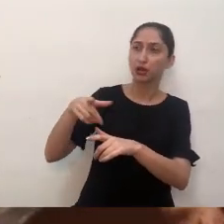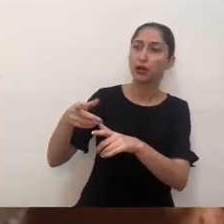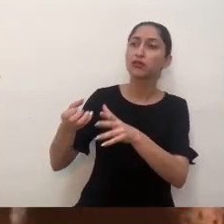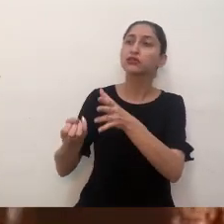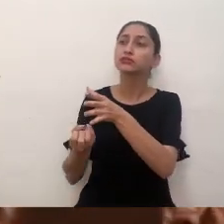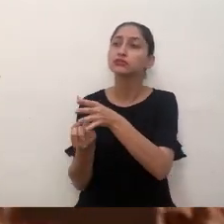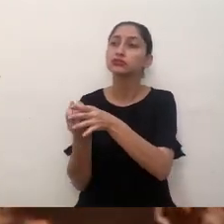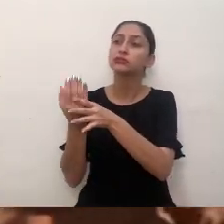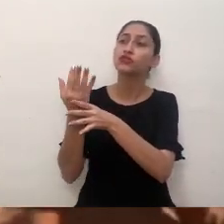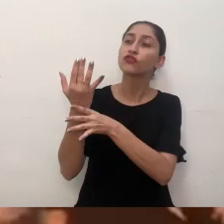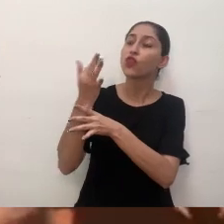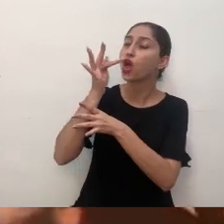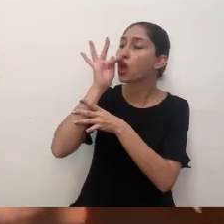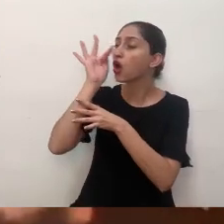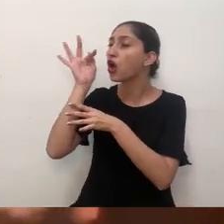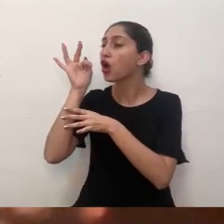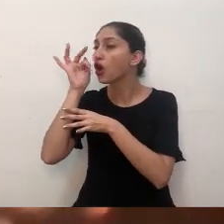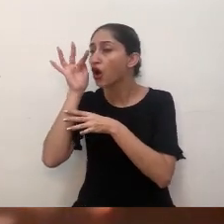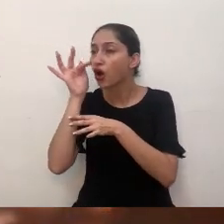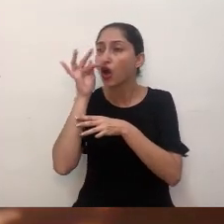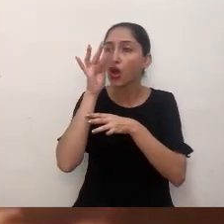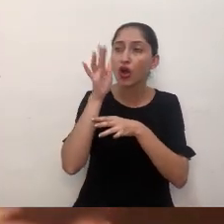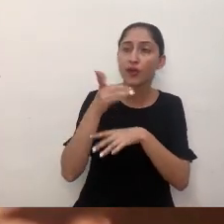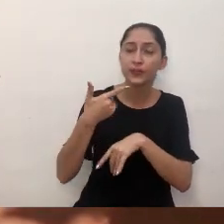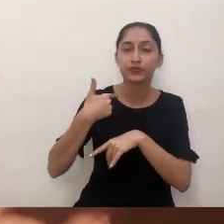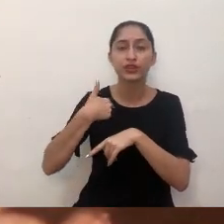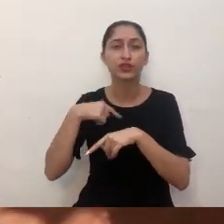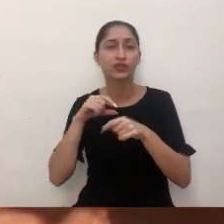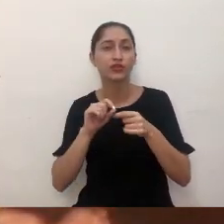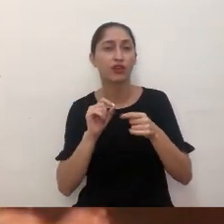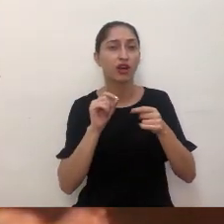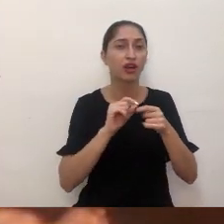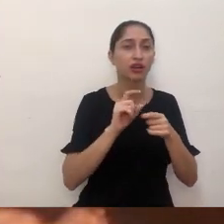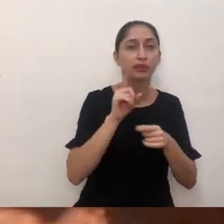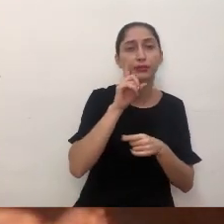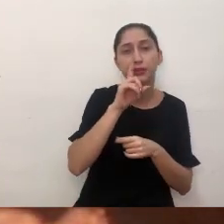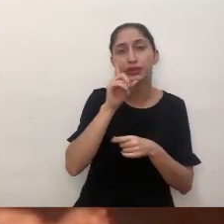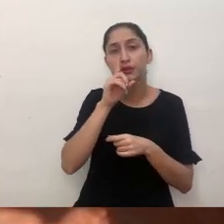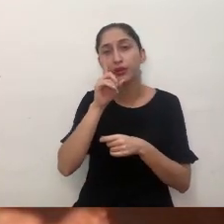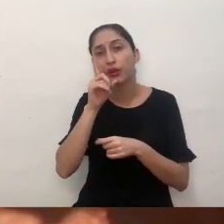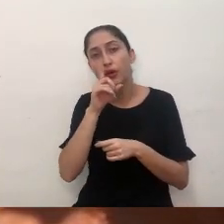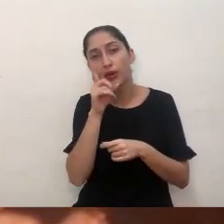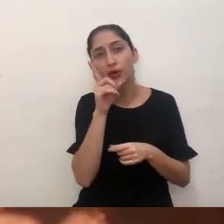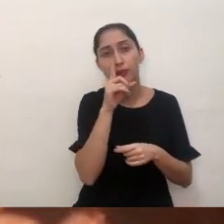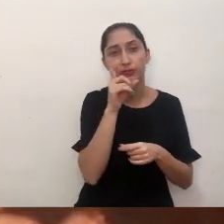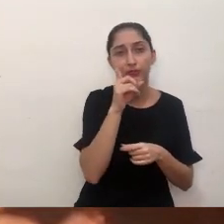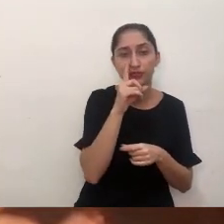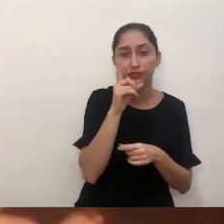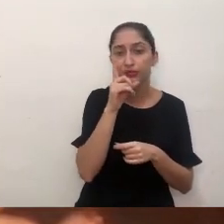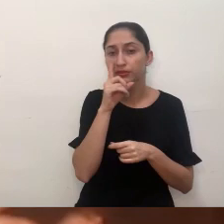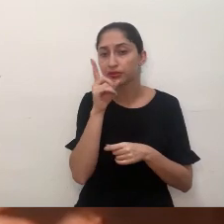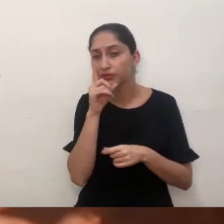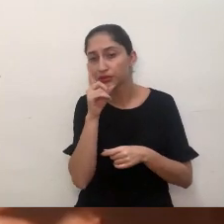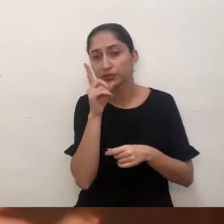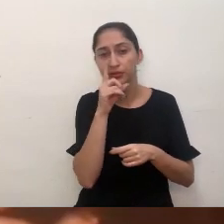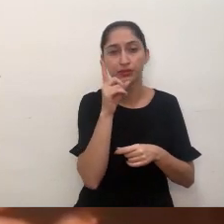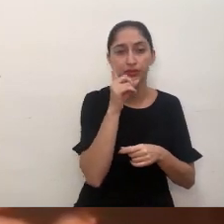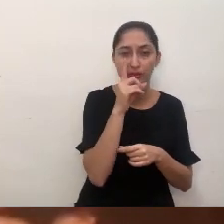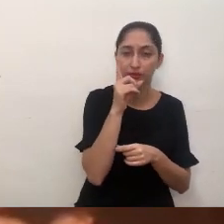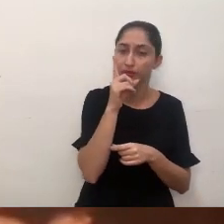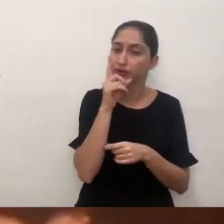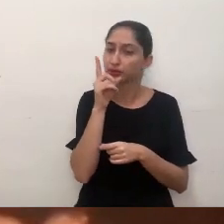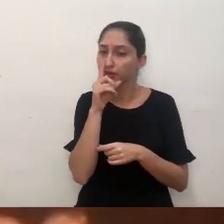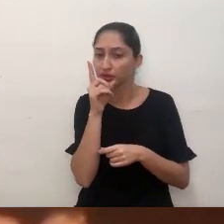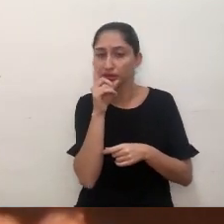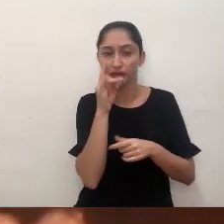fulô. Tô fazendo biscoito para fazer a função. O